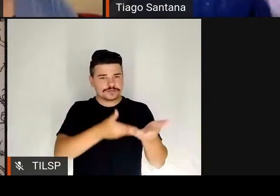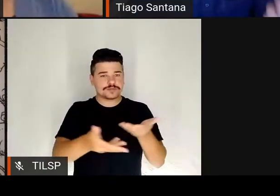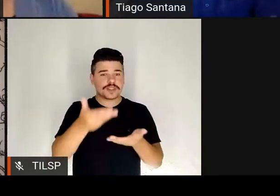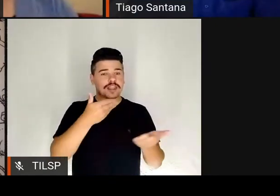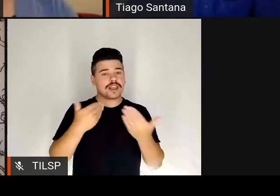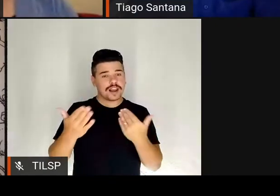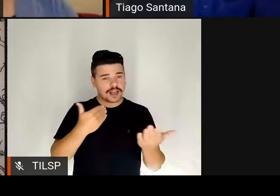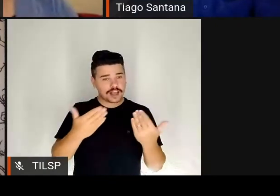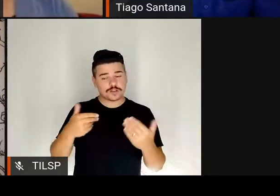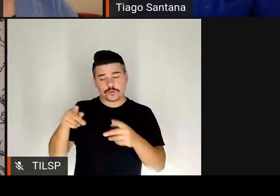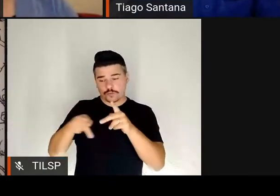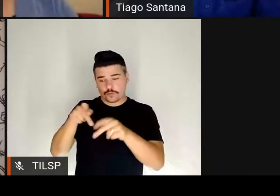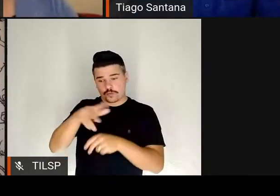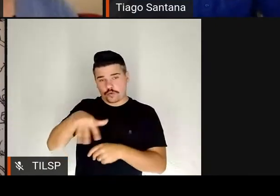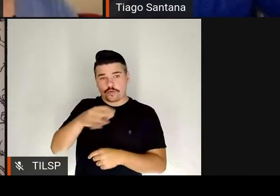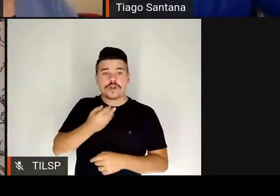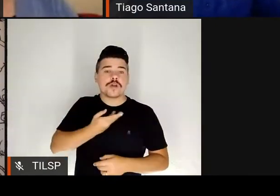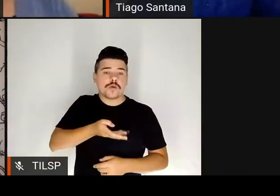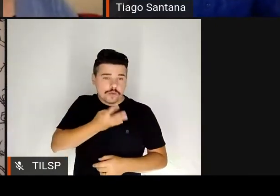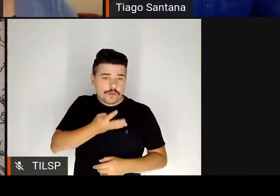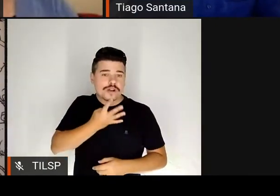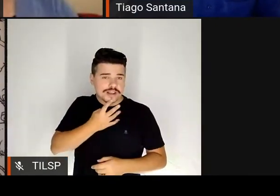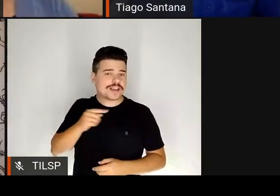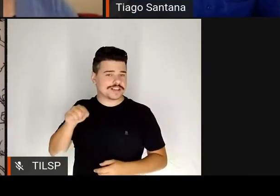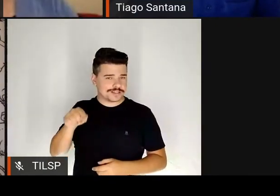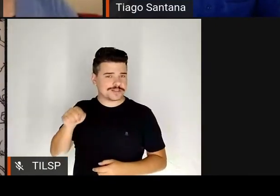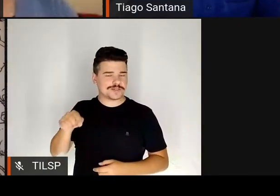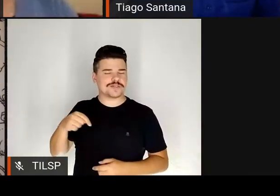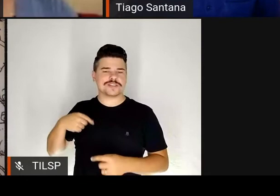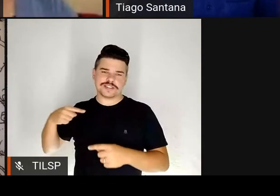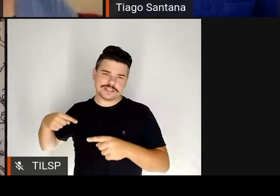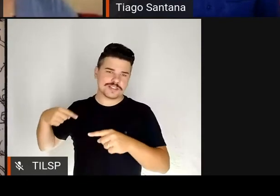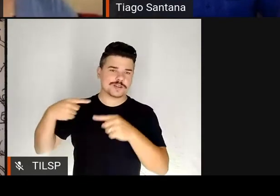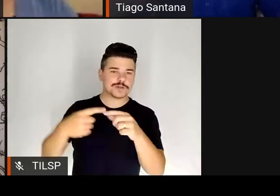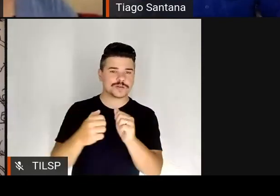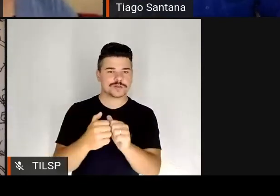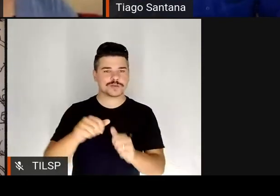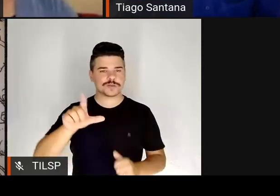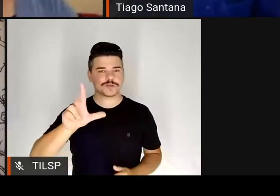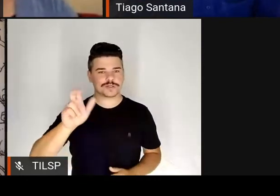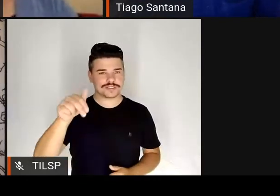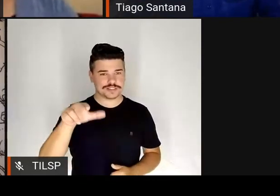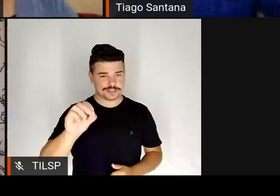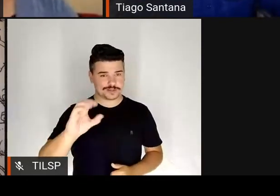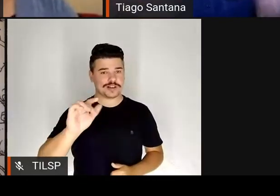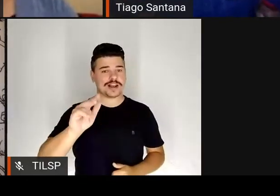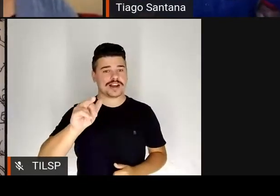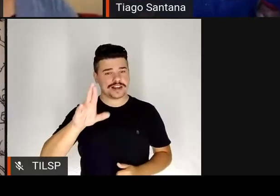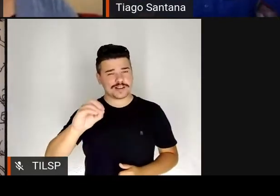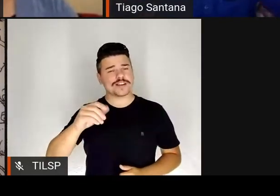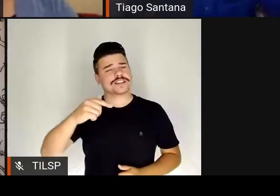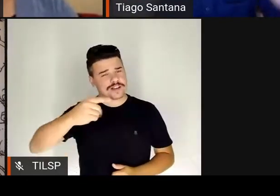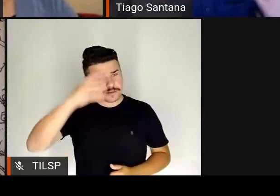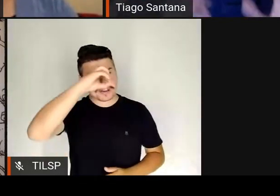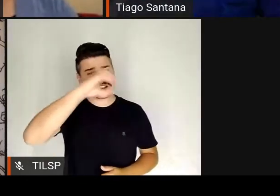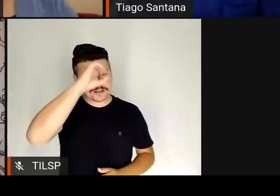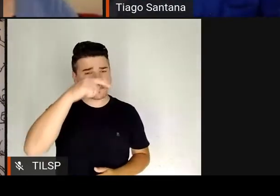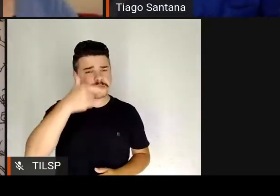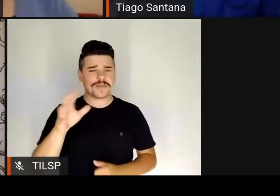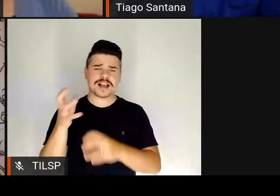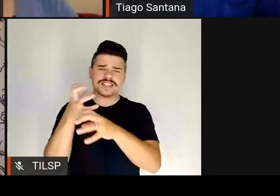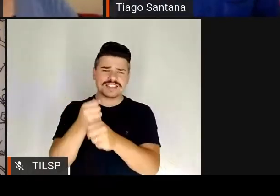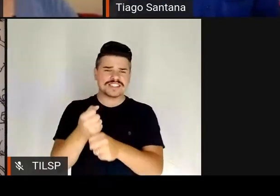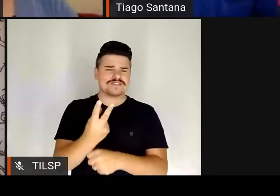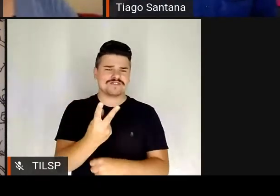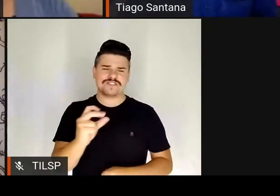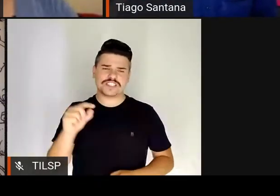que eu conheço a partir, né, do que foi resgatado do Luciano Carneiro e do muito que a gente ainda tem que aprender com esses mais de 20 mil negativos que